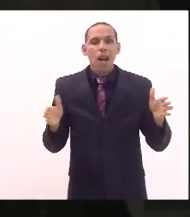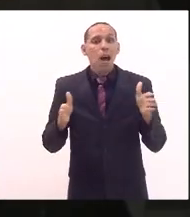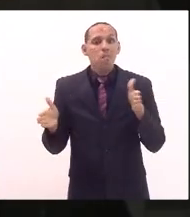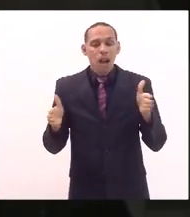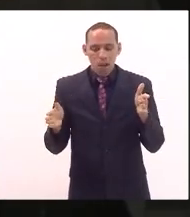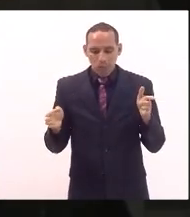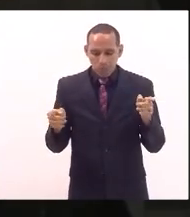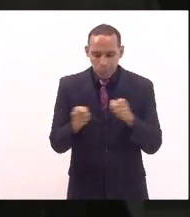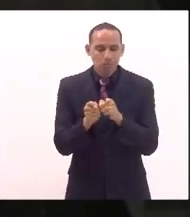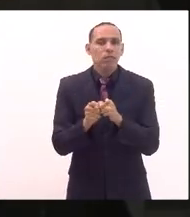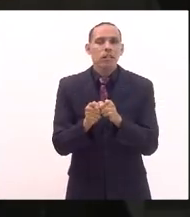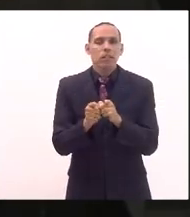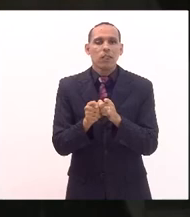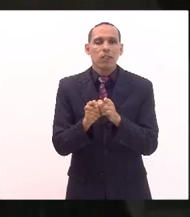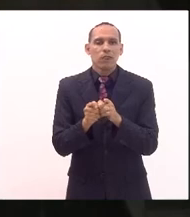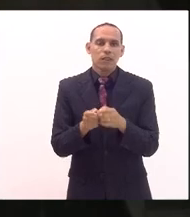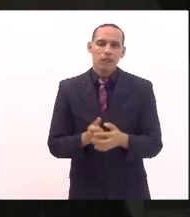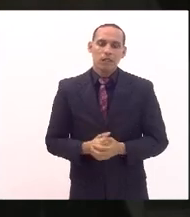prazo